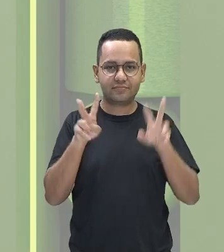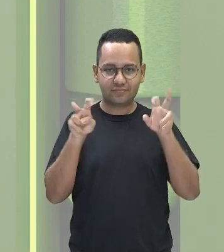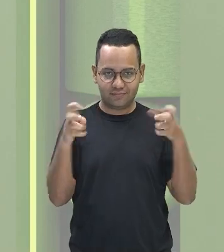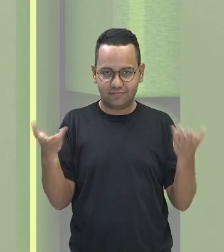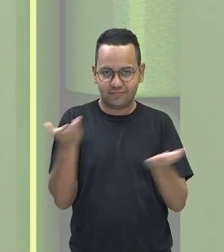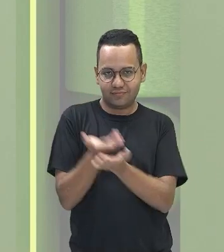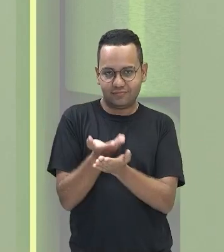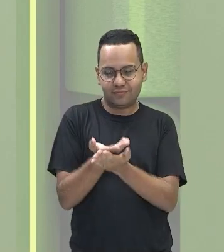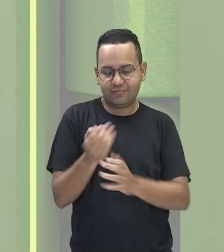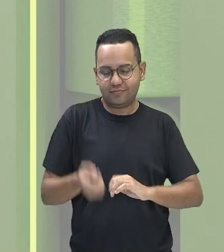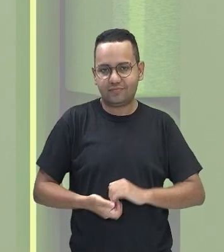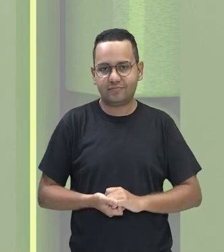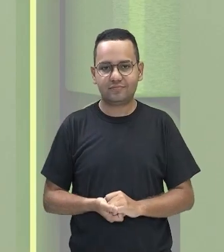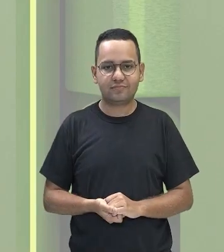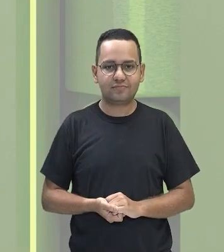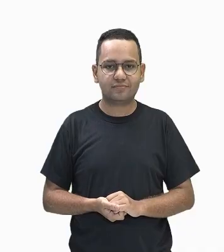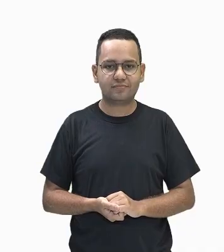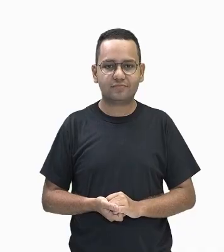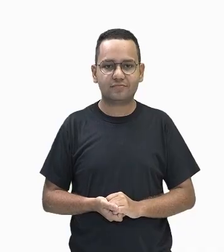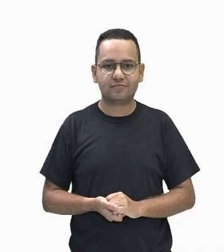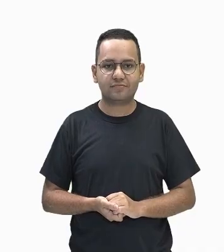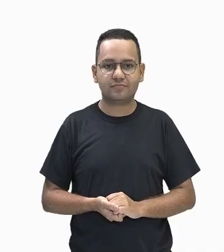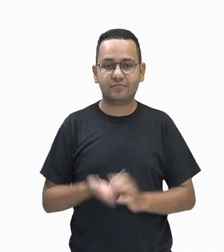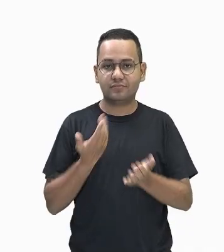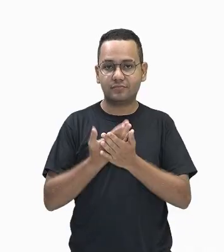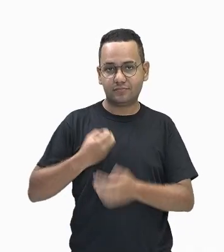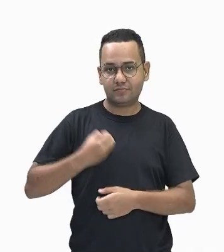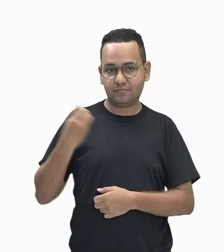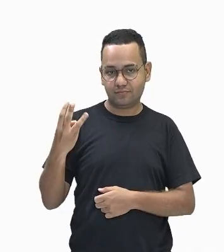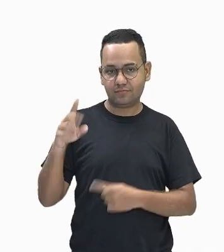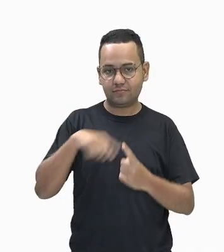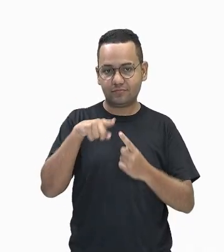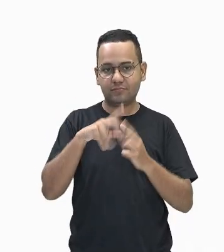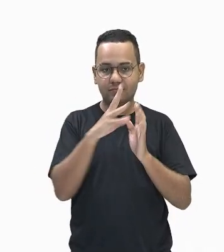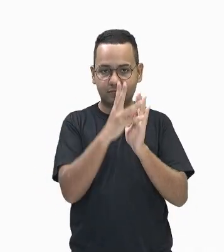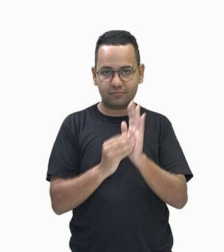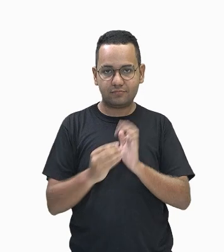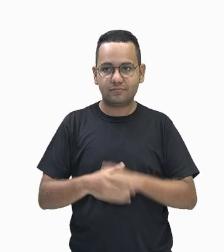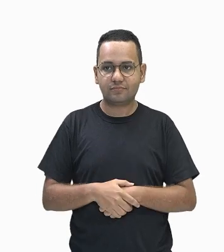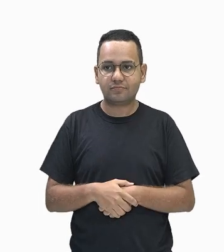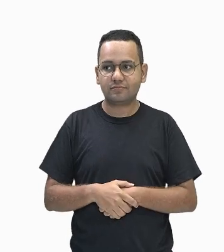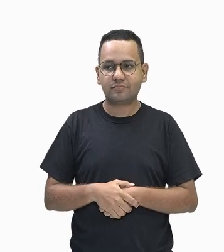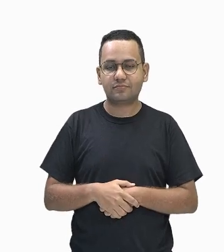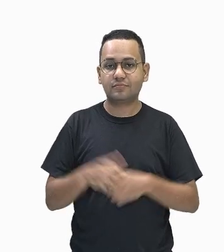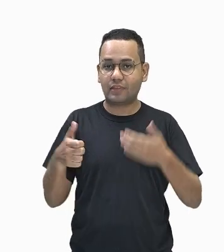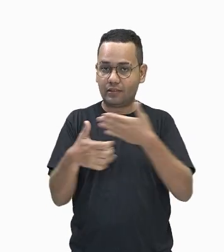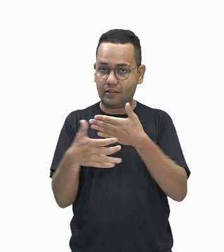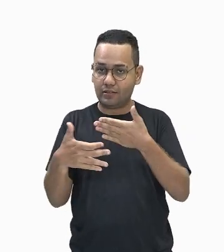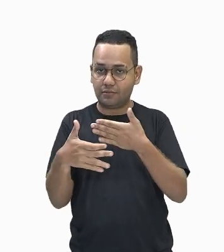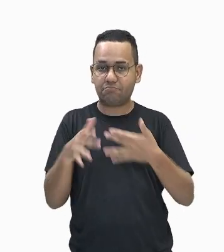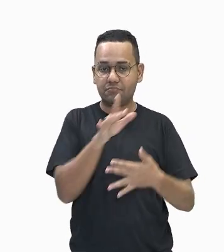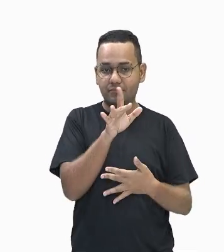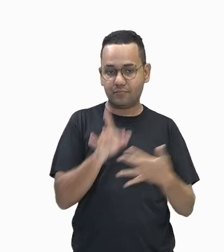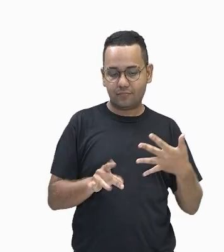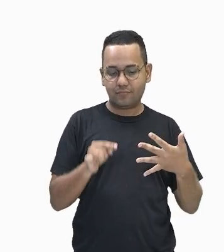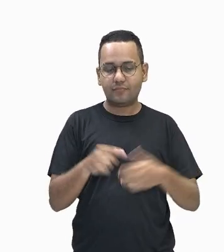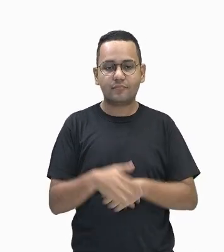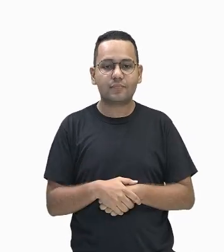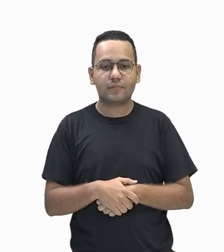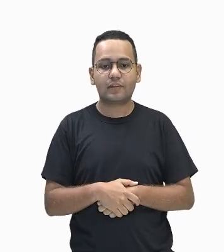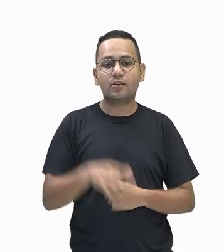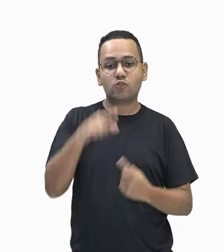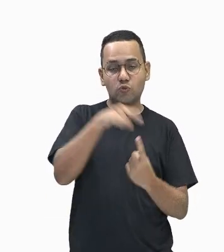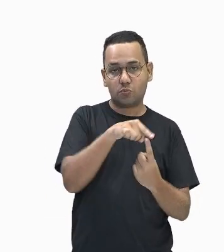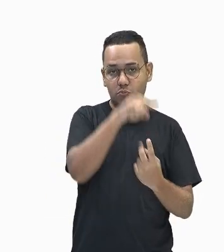o objeto de conhecimento da aula de hoje? A aula 3 tem como objeto de conhecimento tecidos e seu detalhamento, tecido